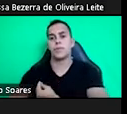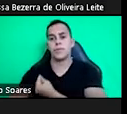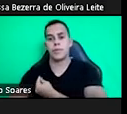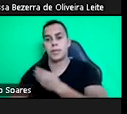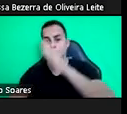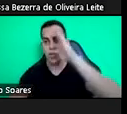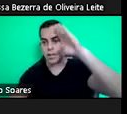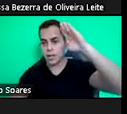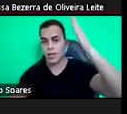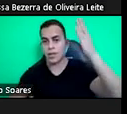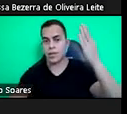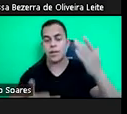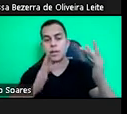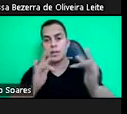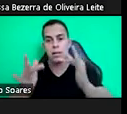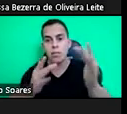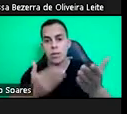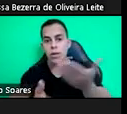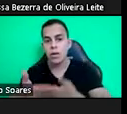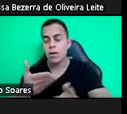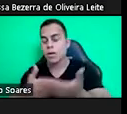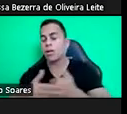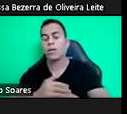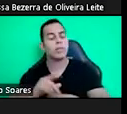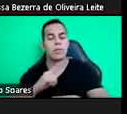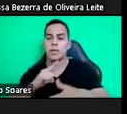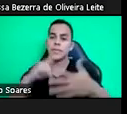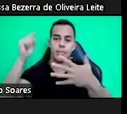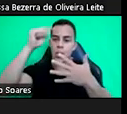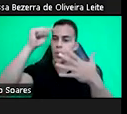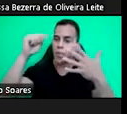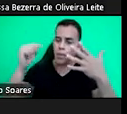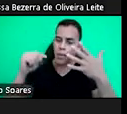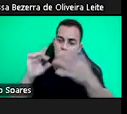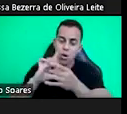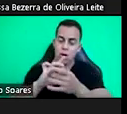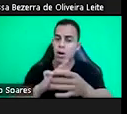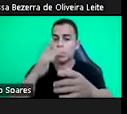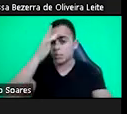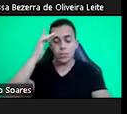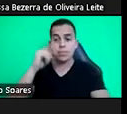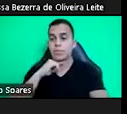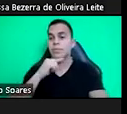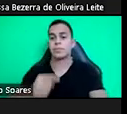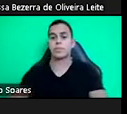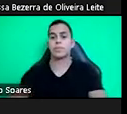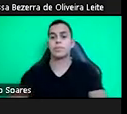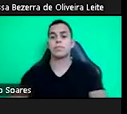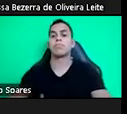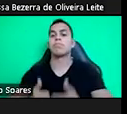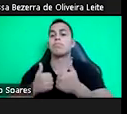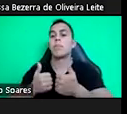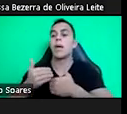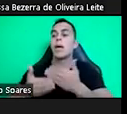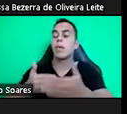acadêmica, relacionamentos. Então, tem uma série aí de contextos que o indivíduo não consegue ir bem por